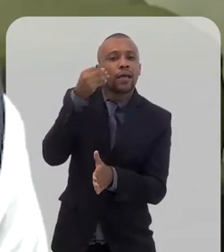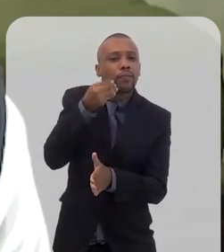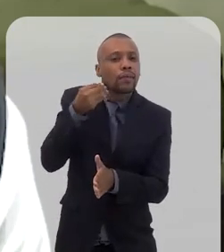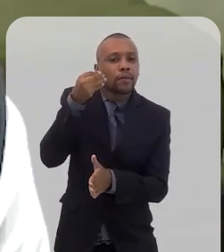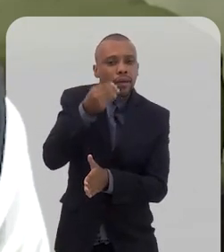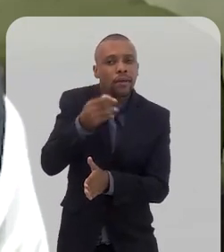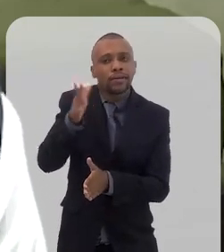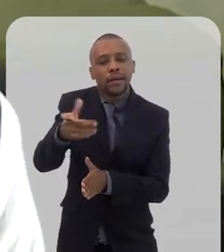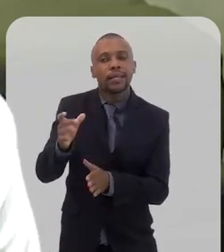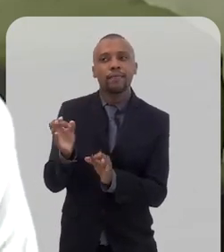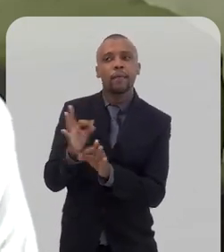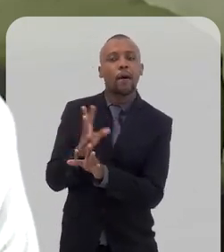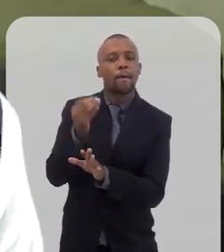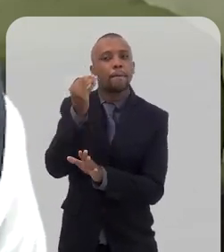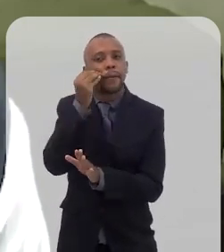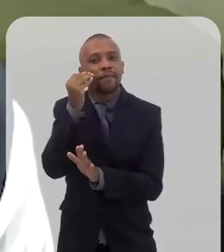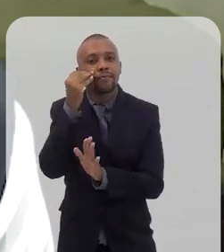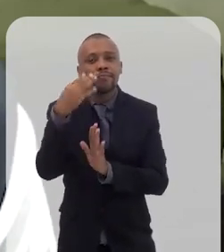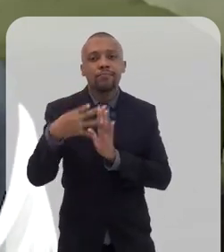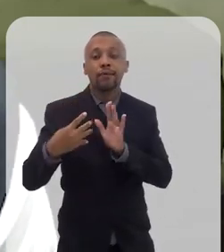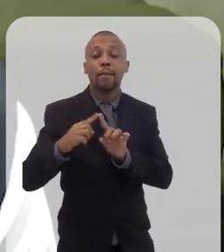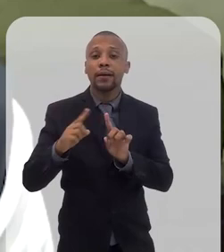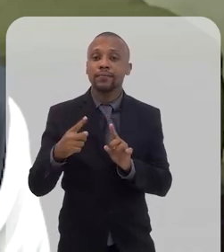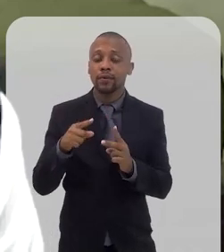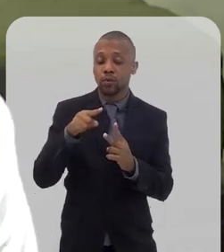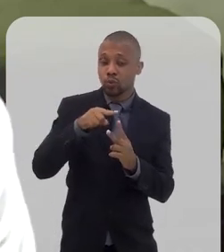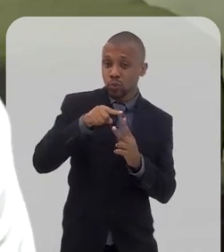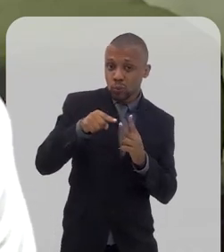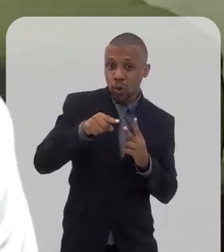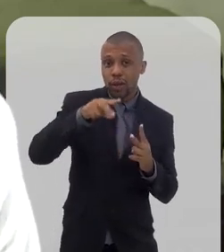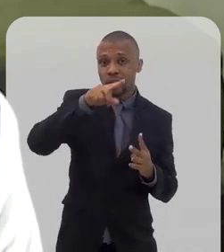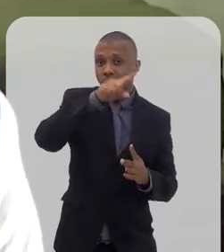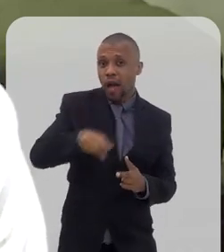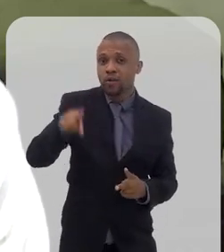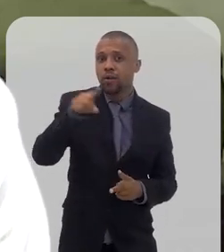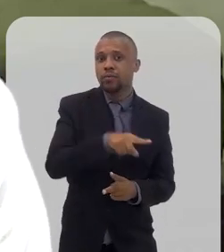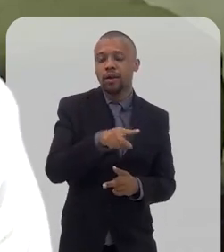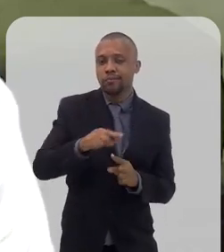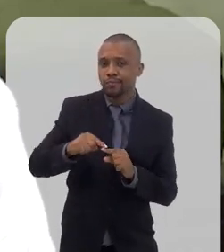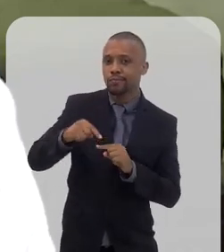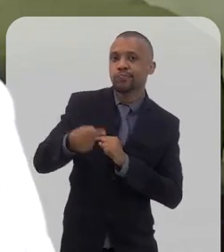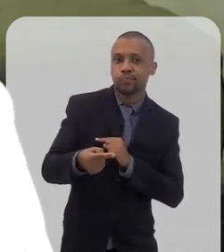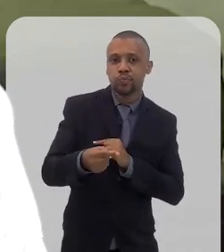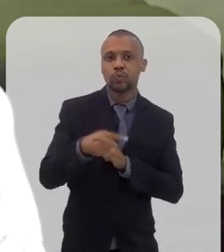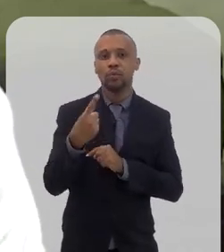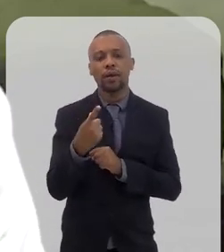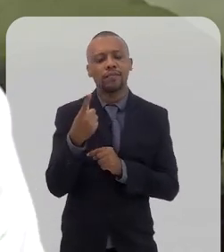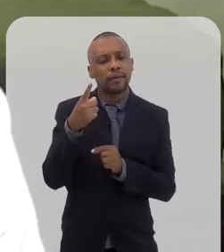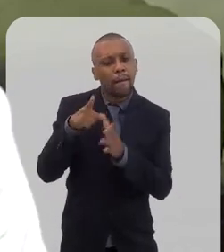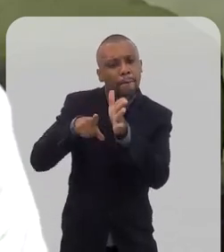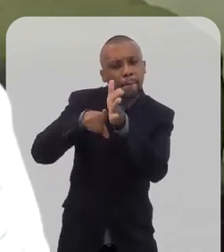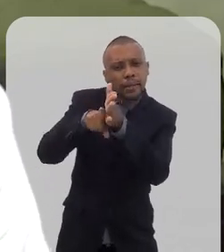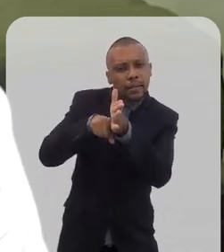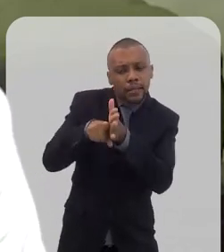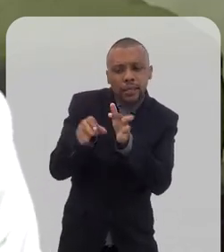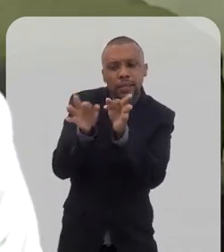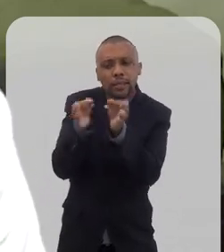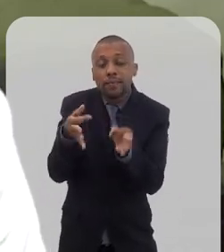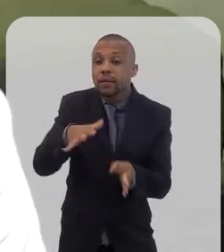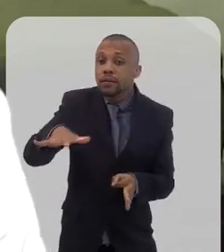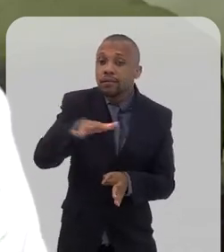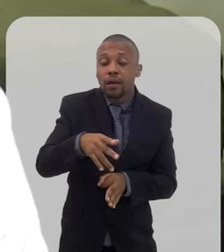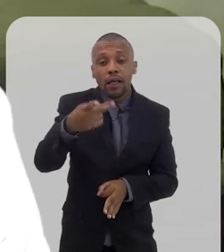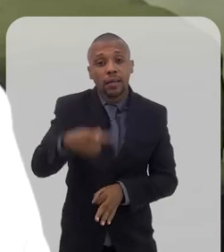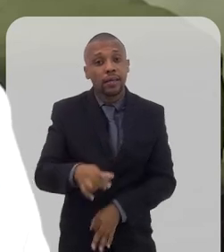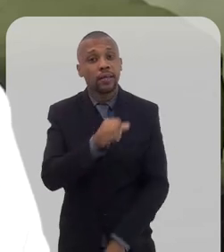previstos, mas com esses adiamentos, de dois adiamentos consecutivos, nós fizemos também pequenas pesquisas de